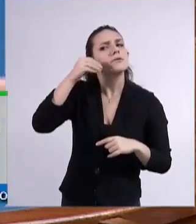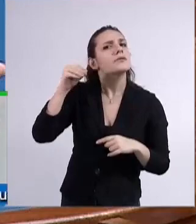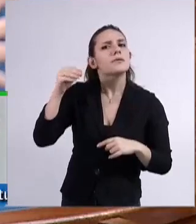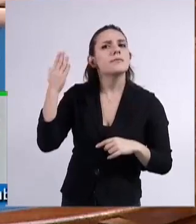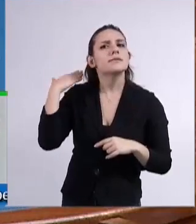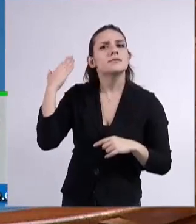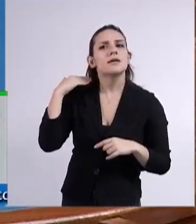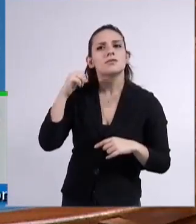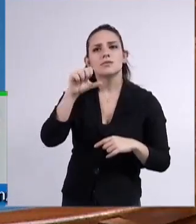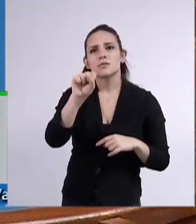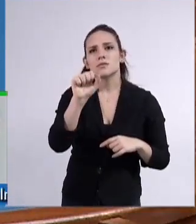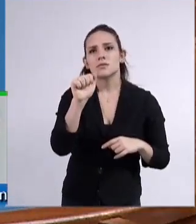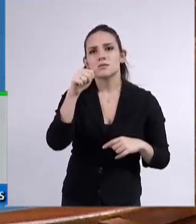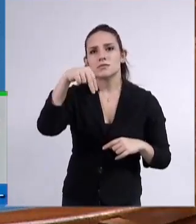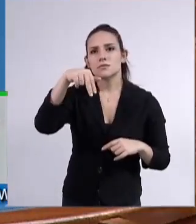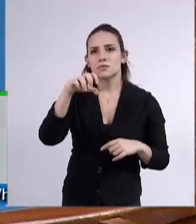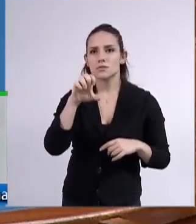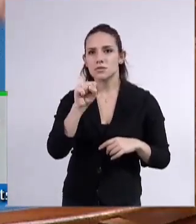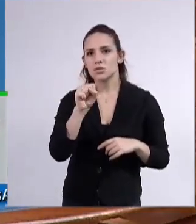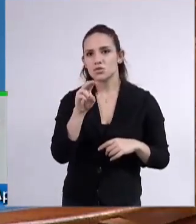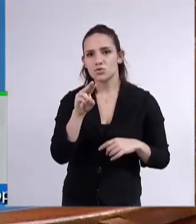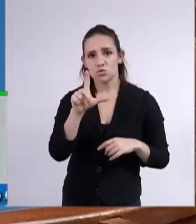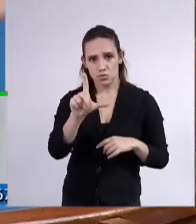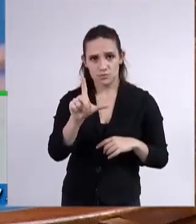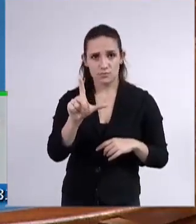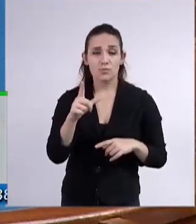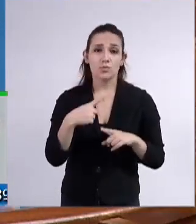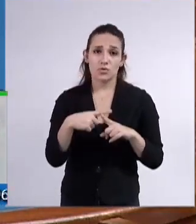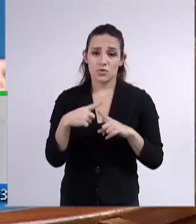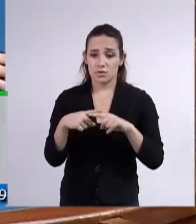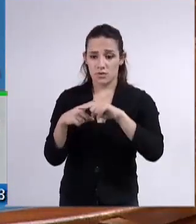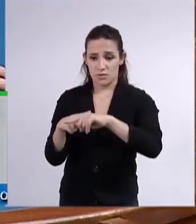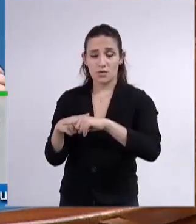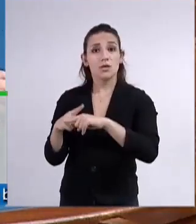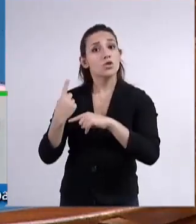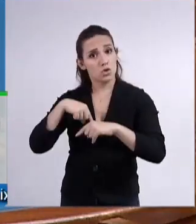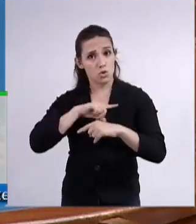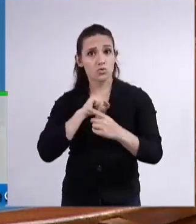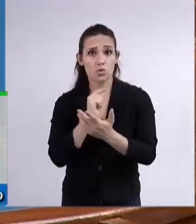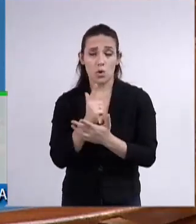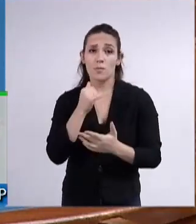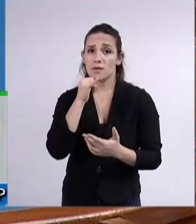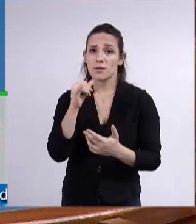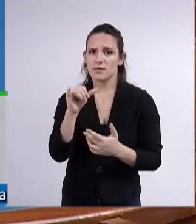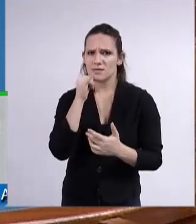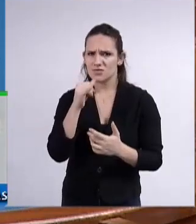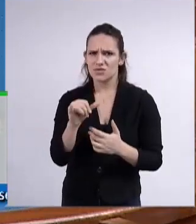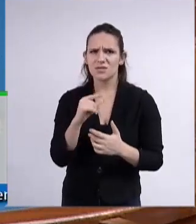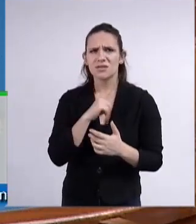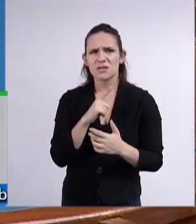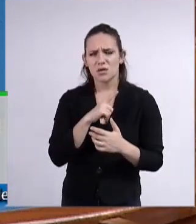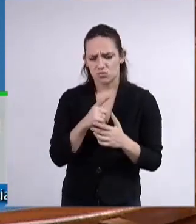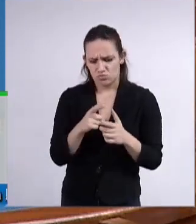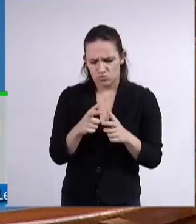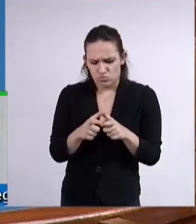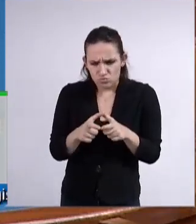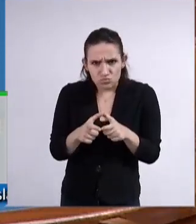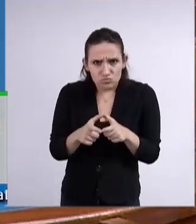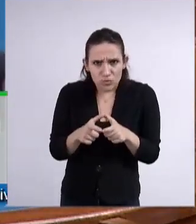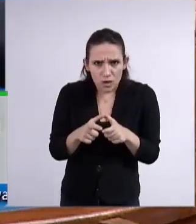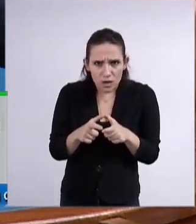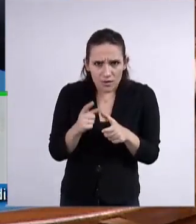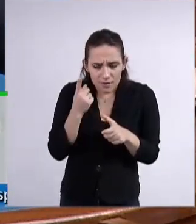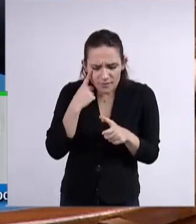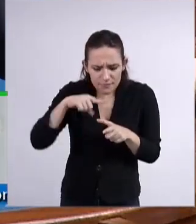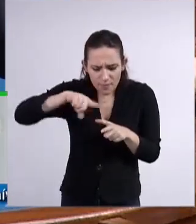a Energisa compra energia e nós temos um macromedidor que mede a energia entrada no